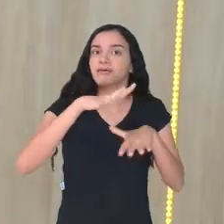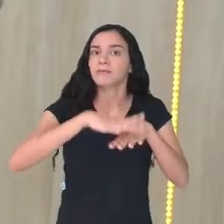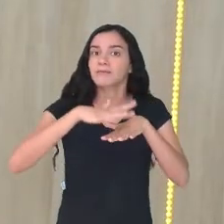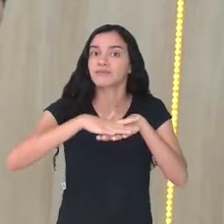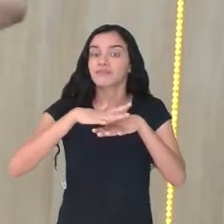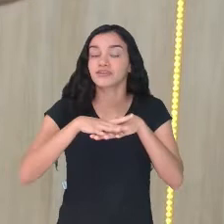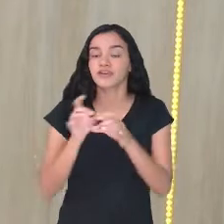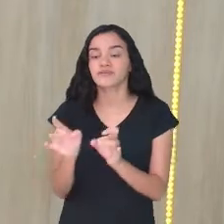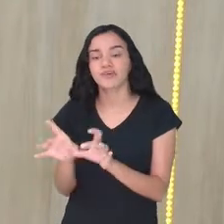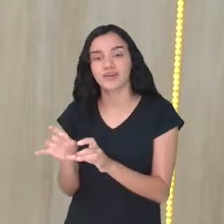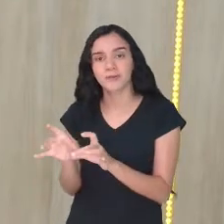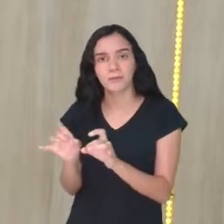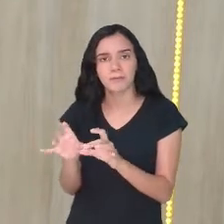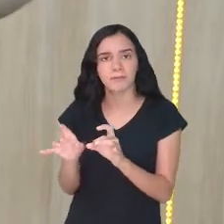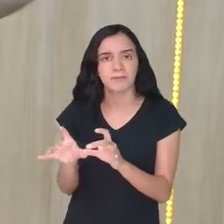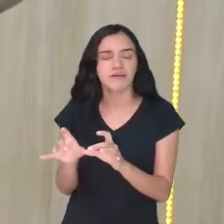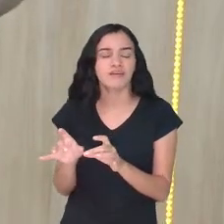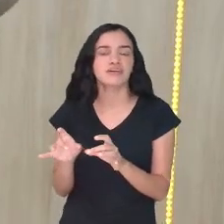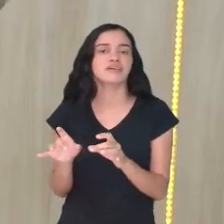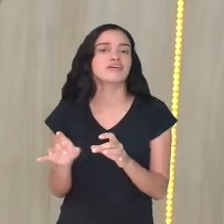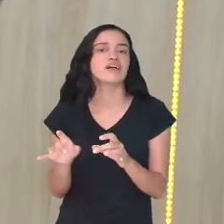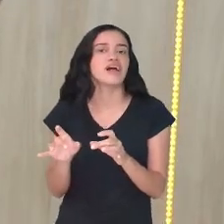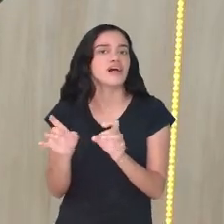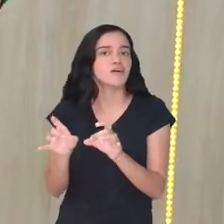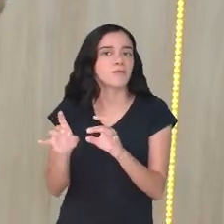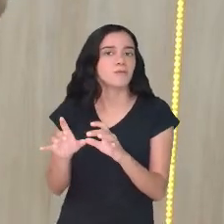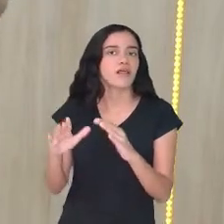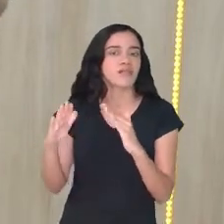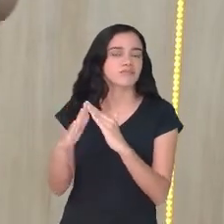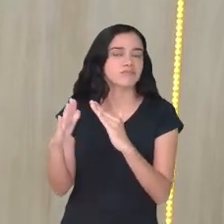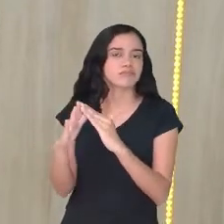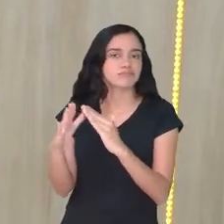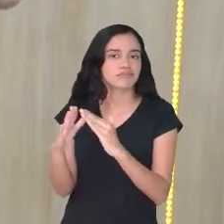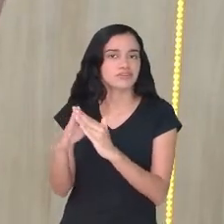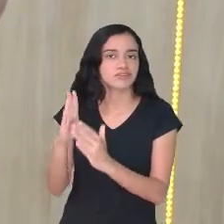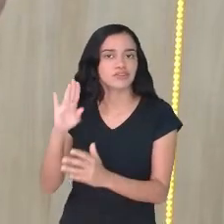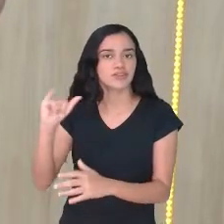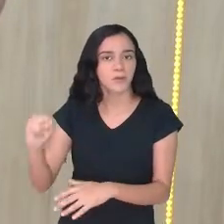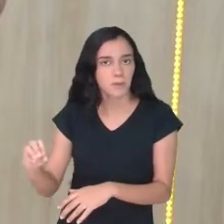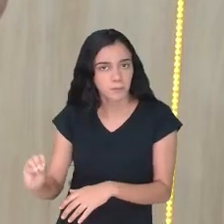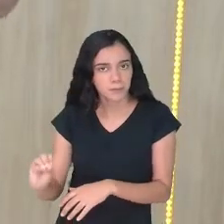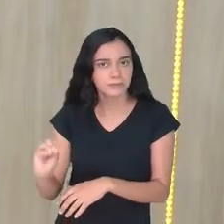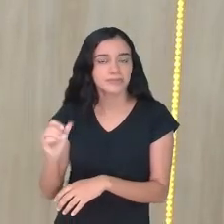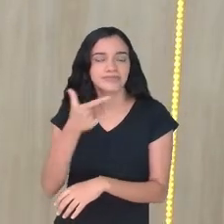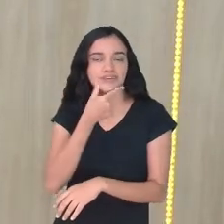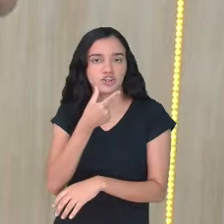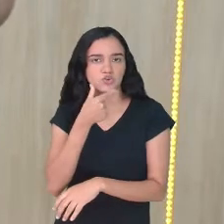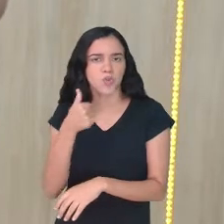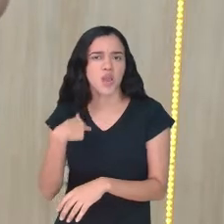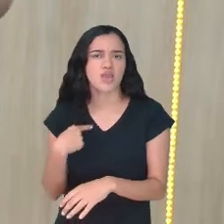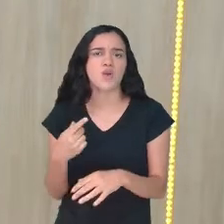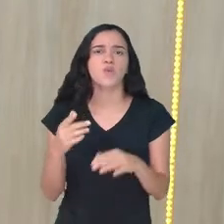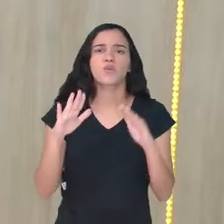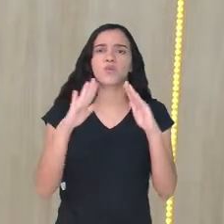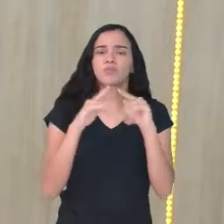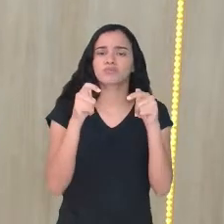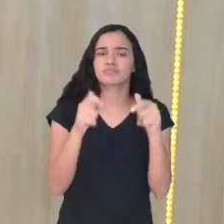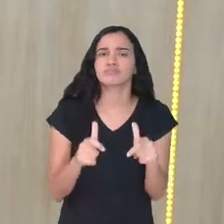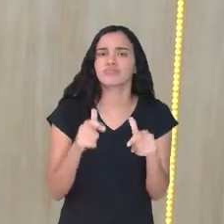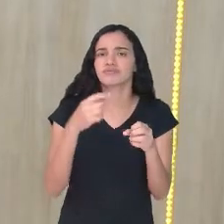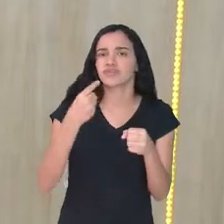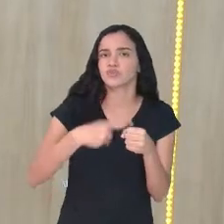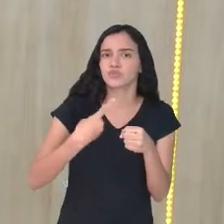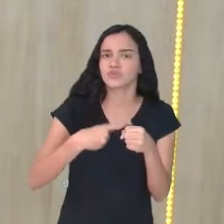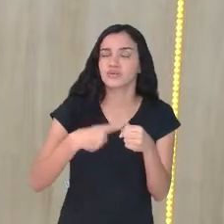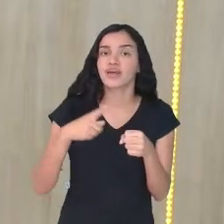venda de seu Bill ou de quem quer que seja. Eu falei seu Bill porque lá no interior que eu morava, tinha uma venda de seu Bill e